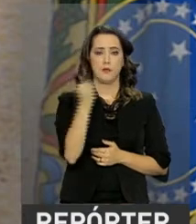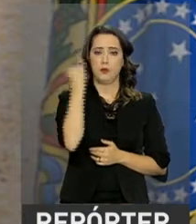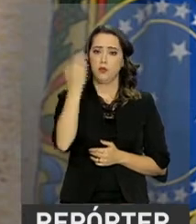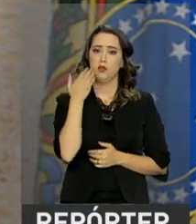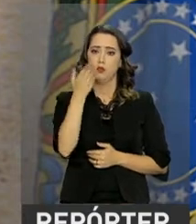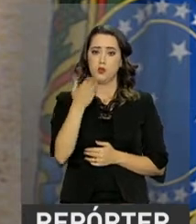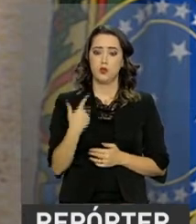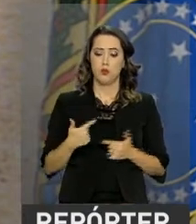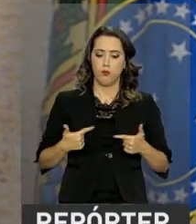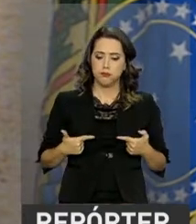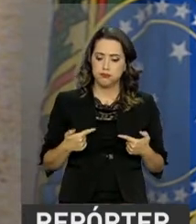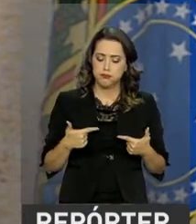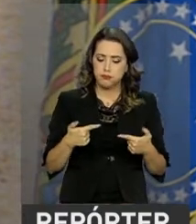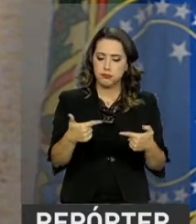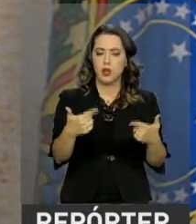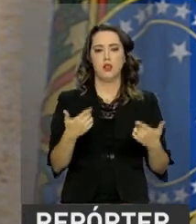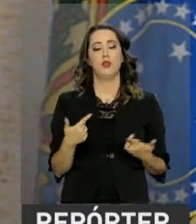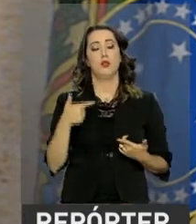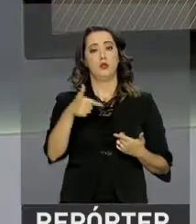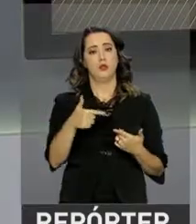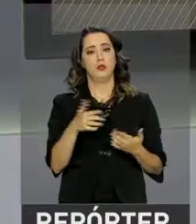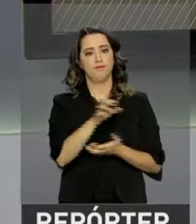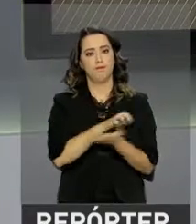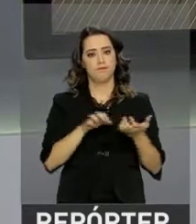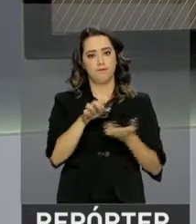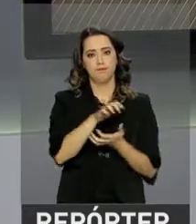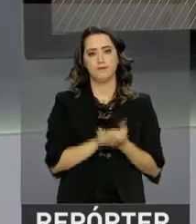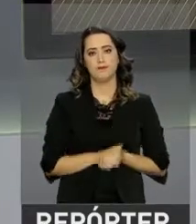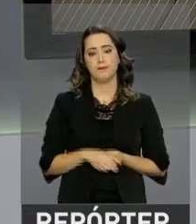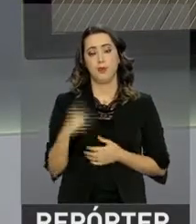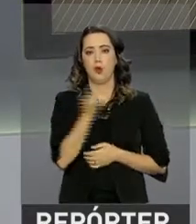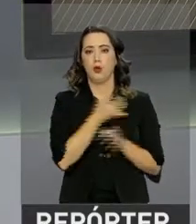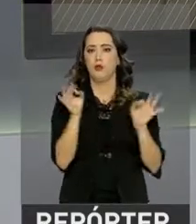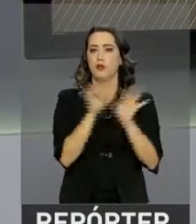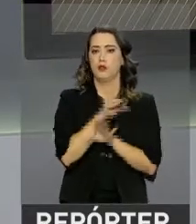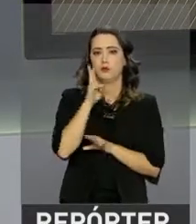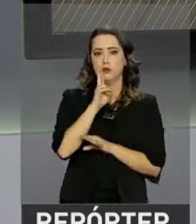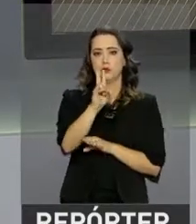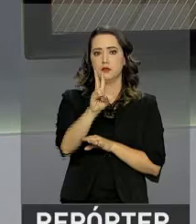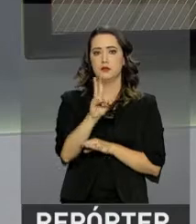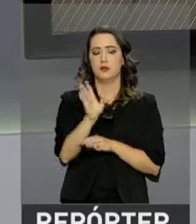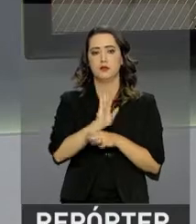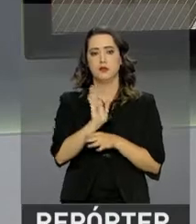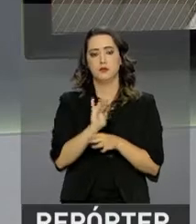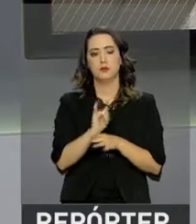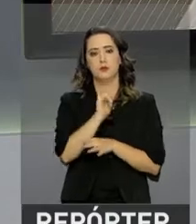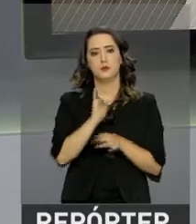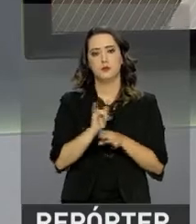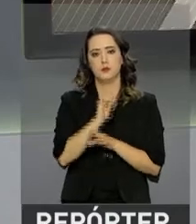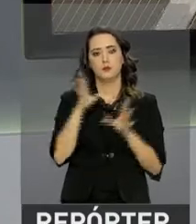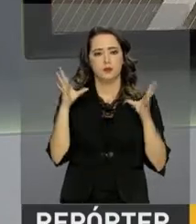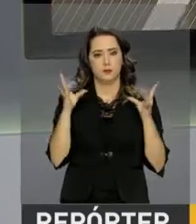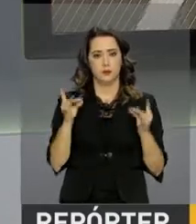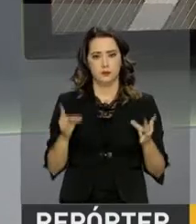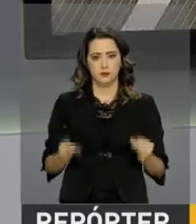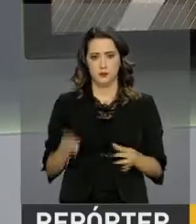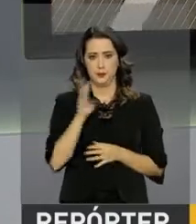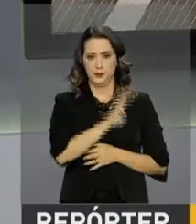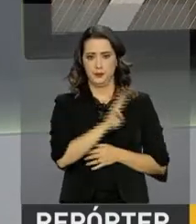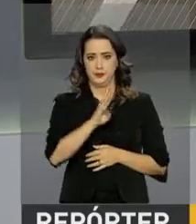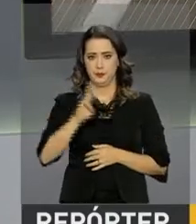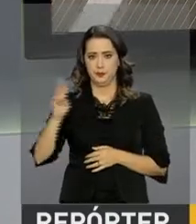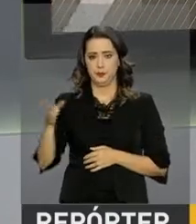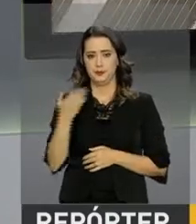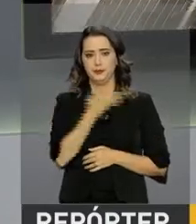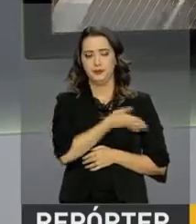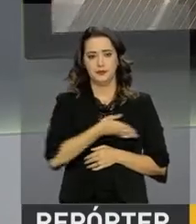isso que eles foram adotar na itália nós ficamos por aqui você pode rever as reportagens no youtube e toda a nossa